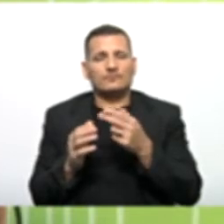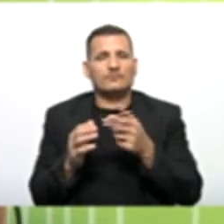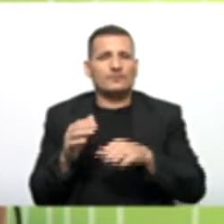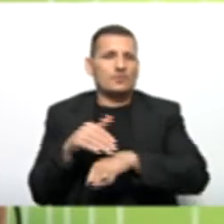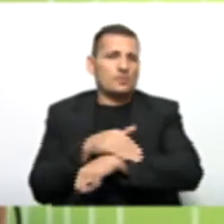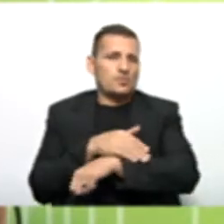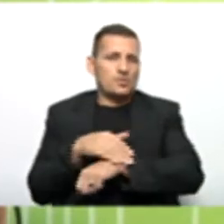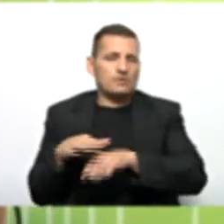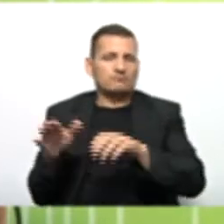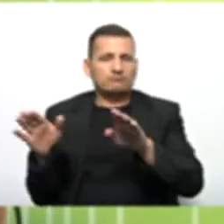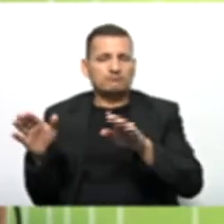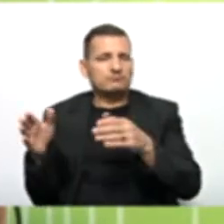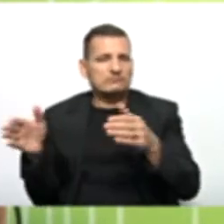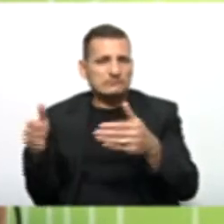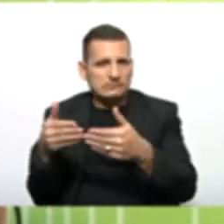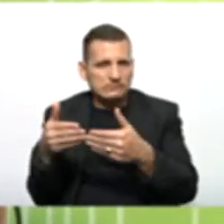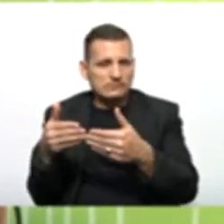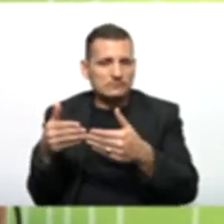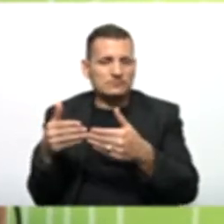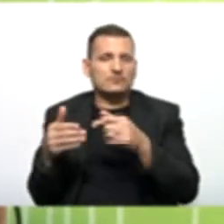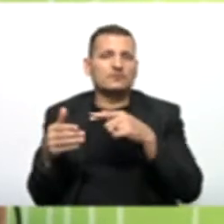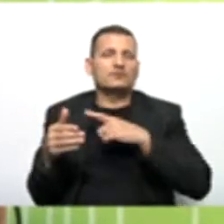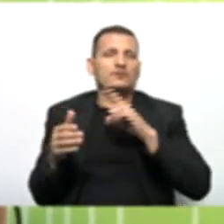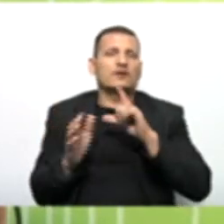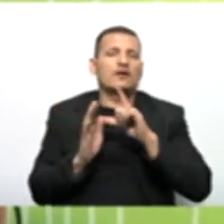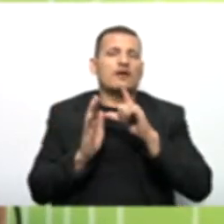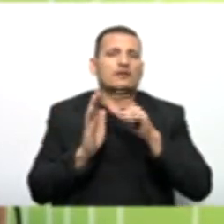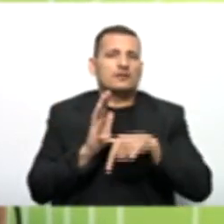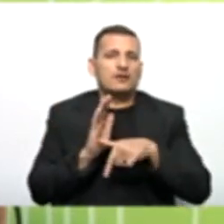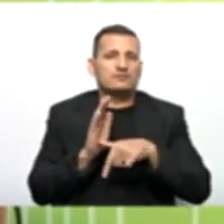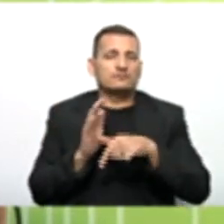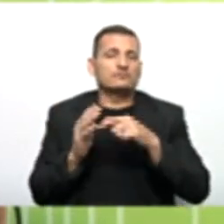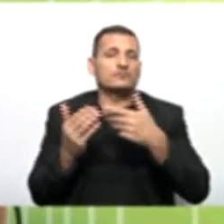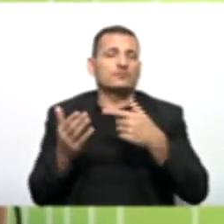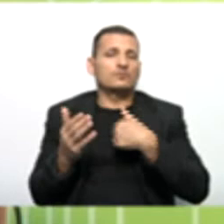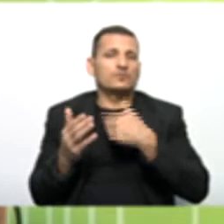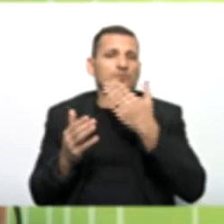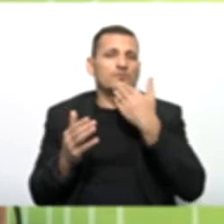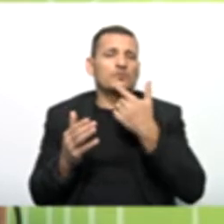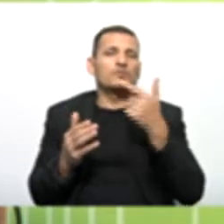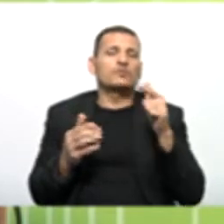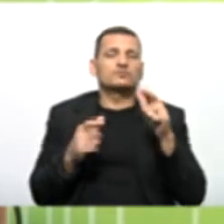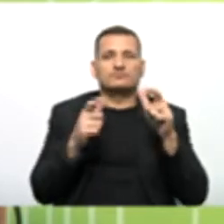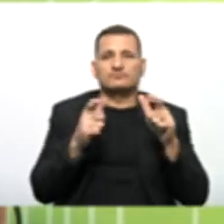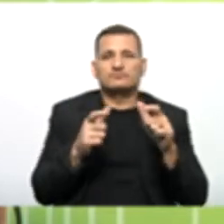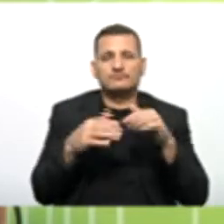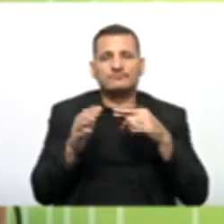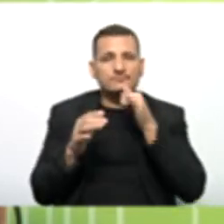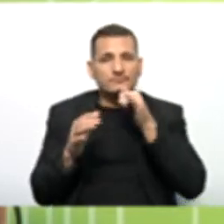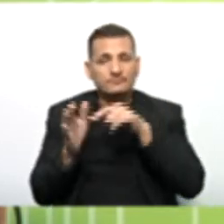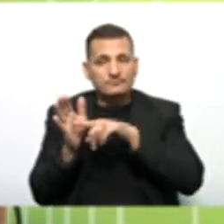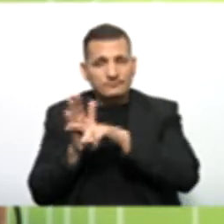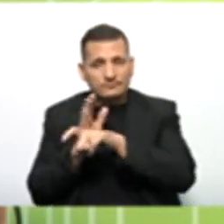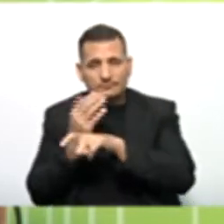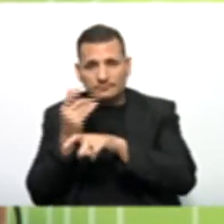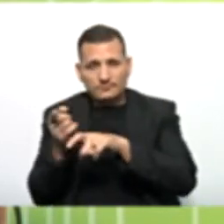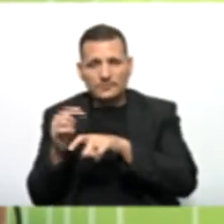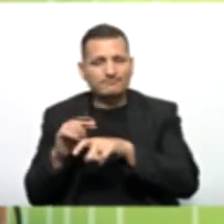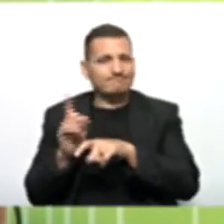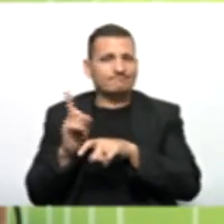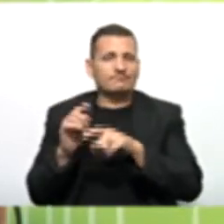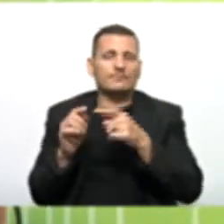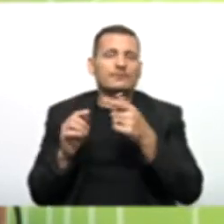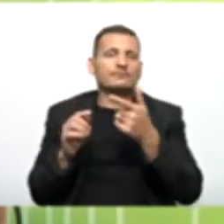estar fechada, aí eu vou ter atrasos e aí eu vou ter que almoçar em uma outra localidade. Ao invés de almoçar em Cacoal, eu vou ter que almoçar